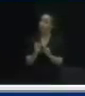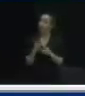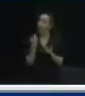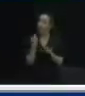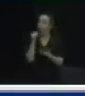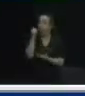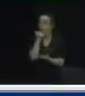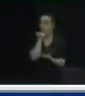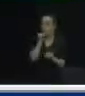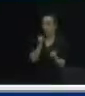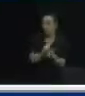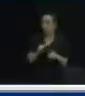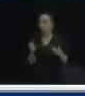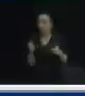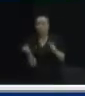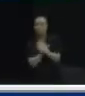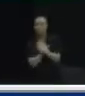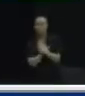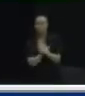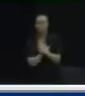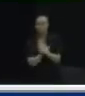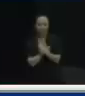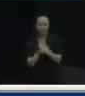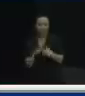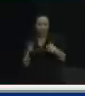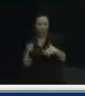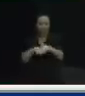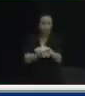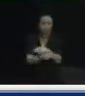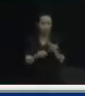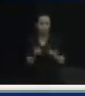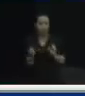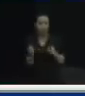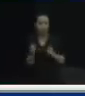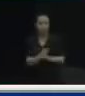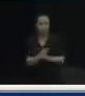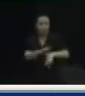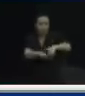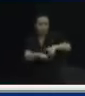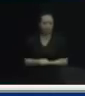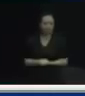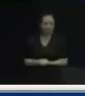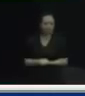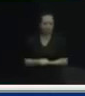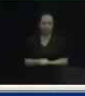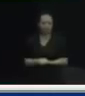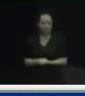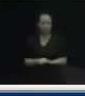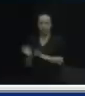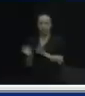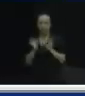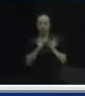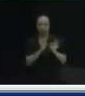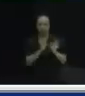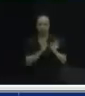bolsonaro é inclusive dois dos ministros que tinham uma visão mais realista da pandemia e das os